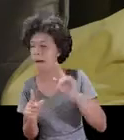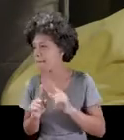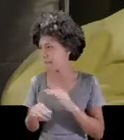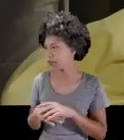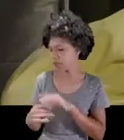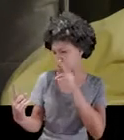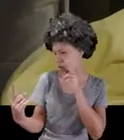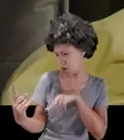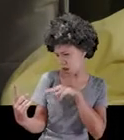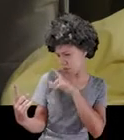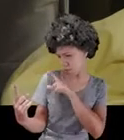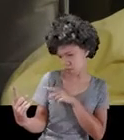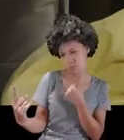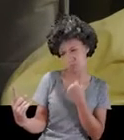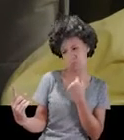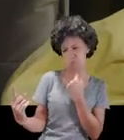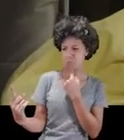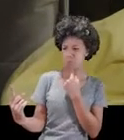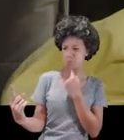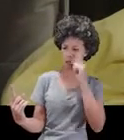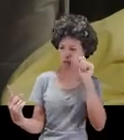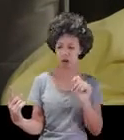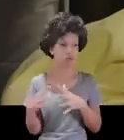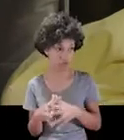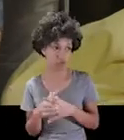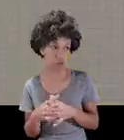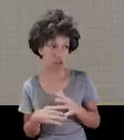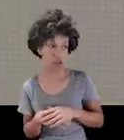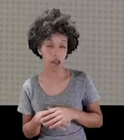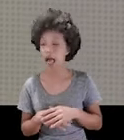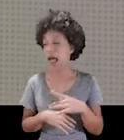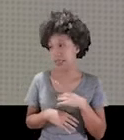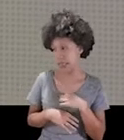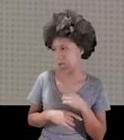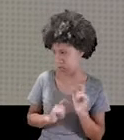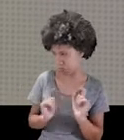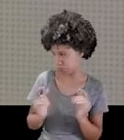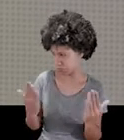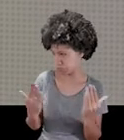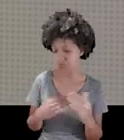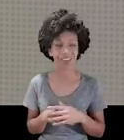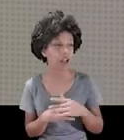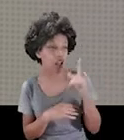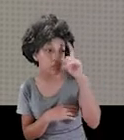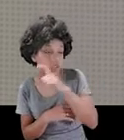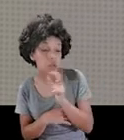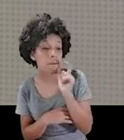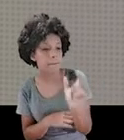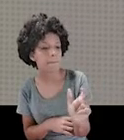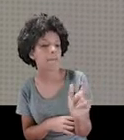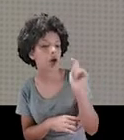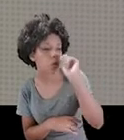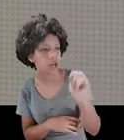mas você olha para o Russo e falar erro se você fala para o Luiz fala cara é o crânio você vai tenho mais palavras que o sol sou é